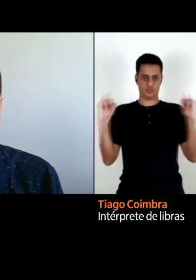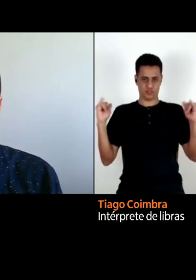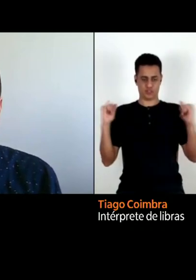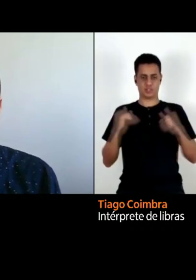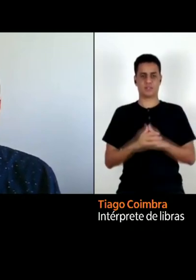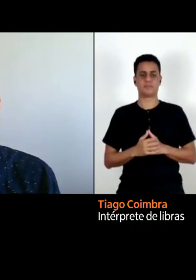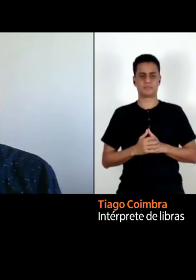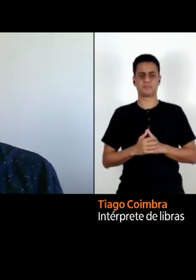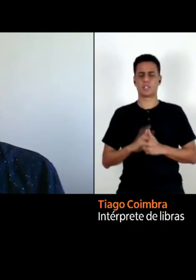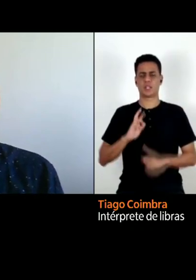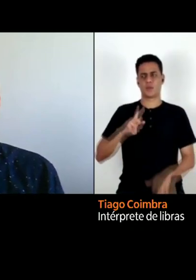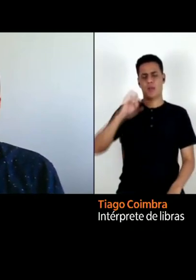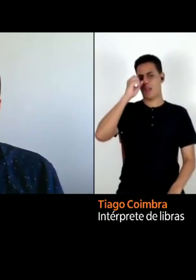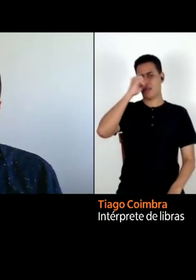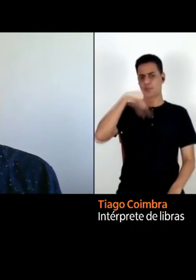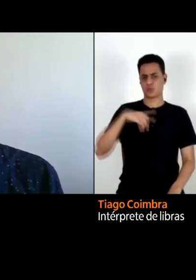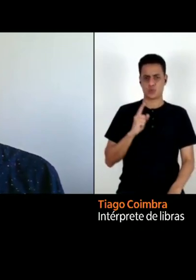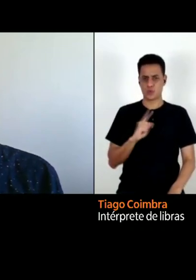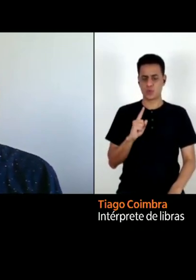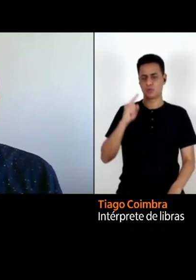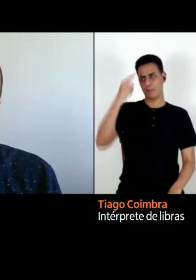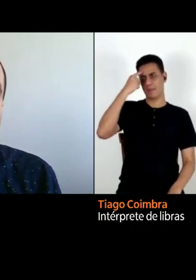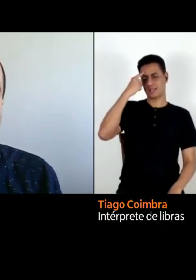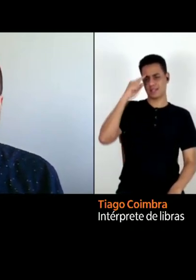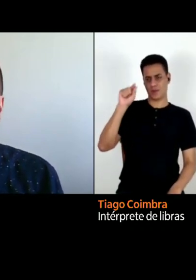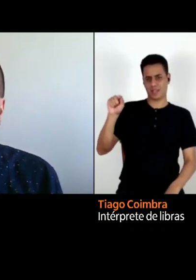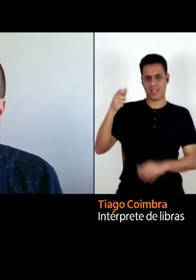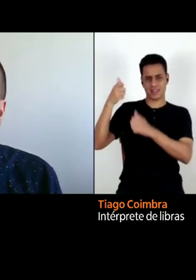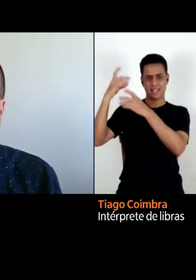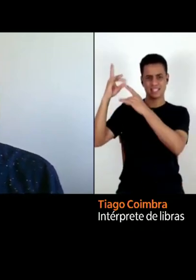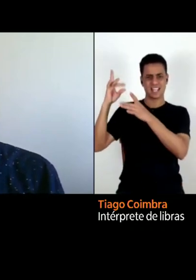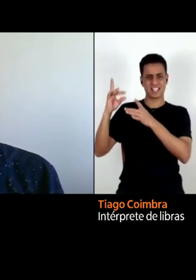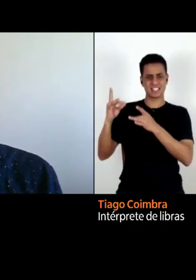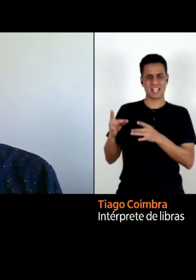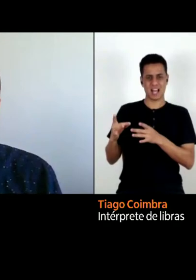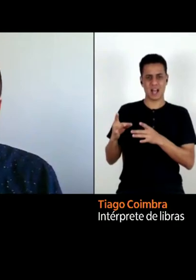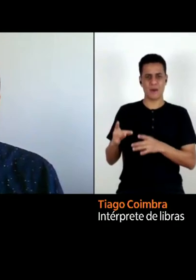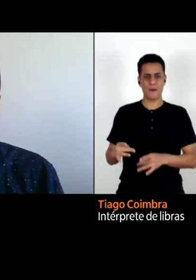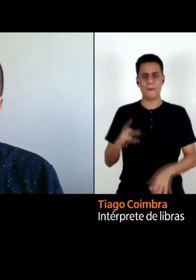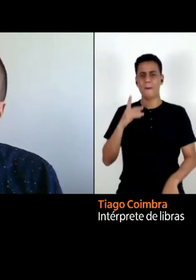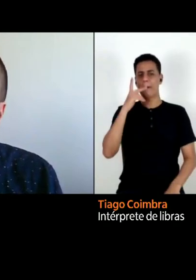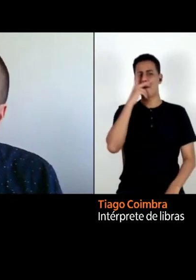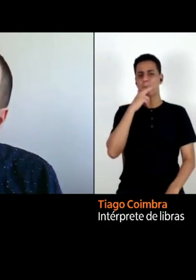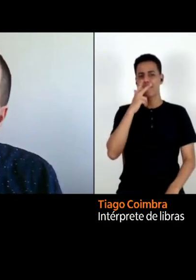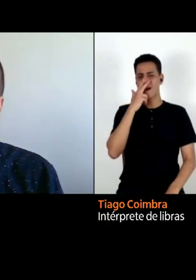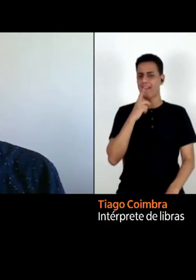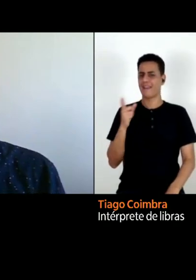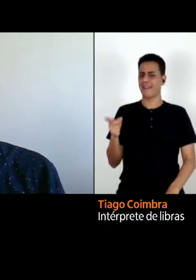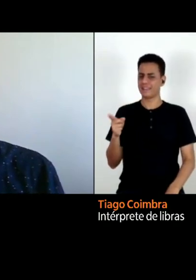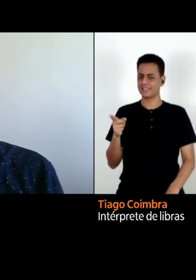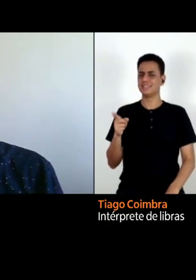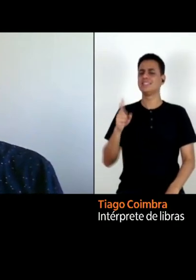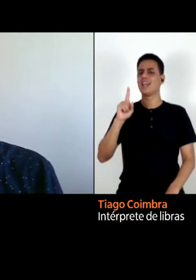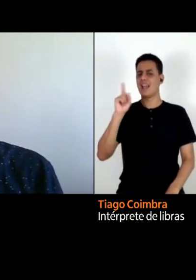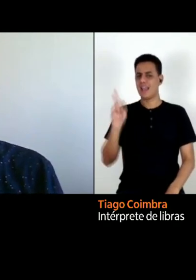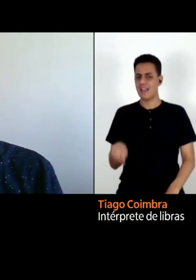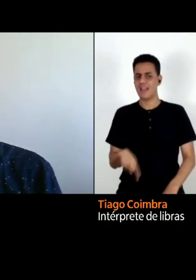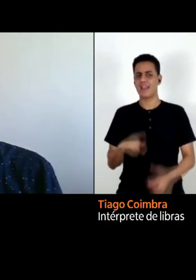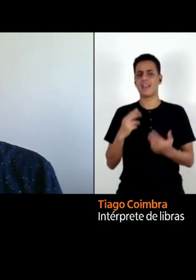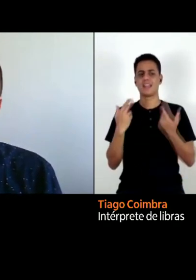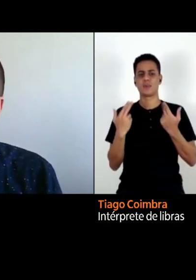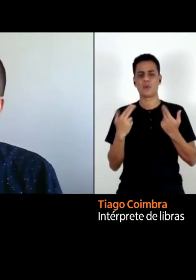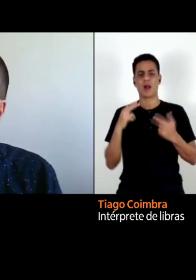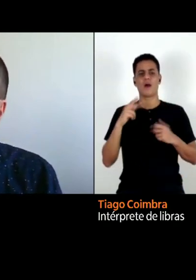tal descrição como a de um personagem extraído do romance Serafim Ponte Grande, que Oswald de